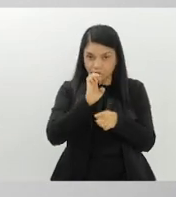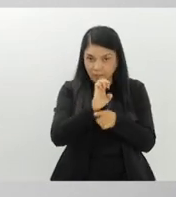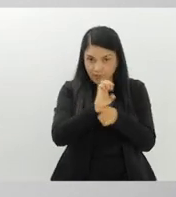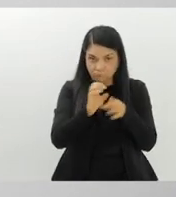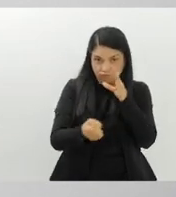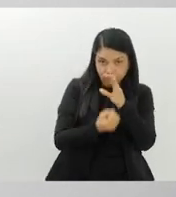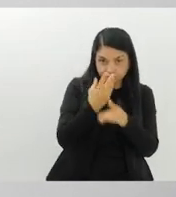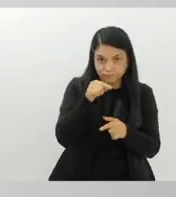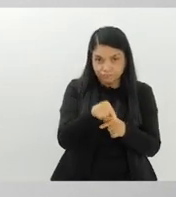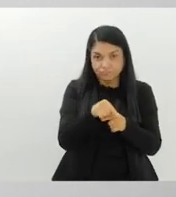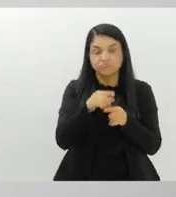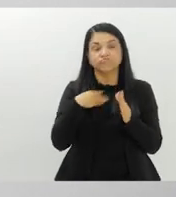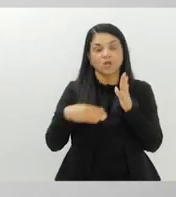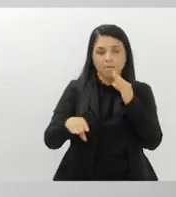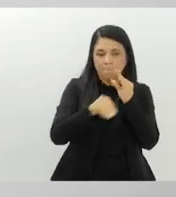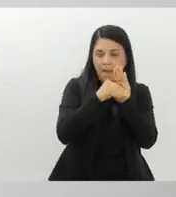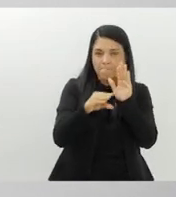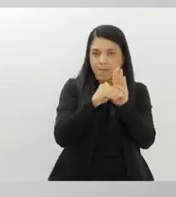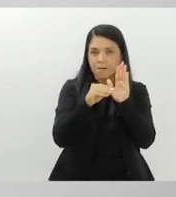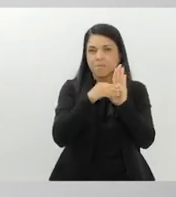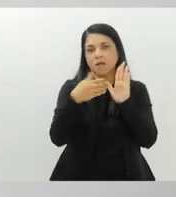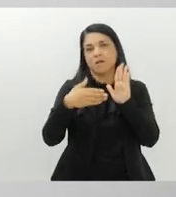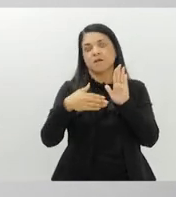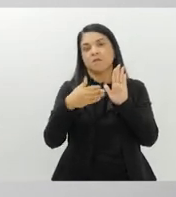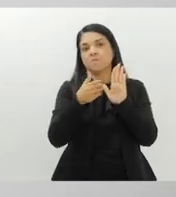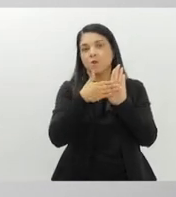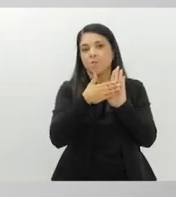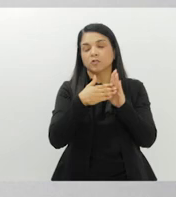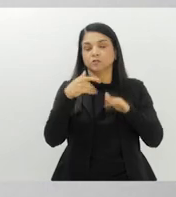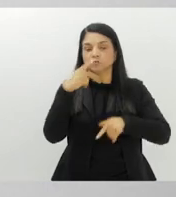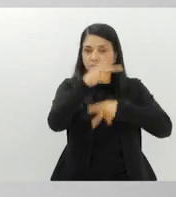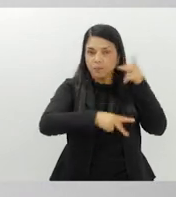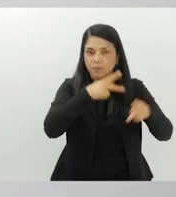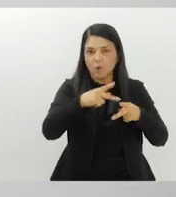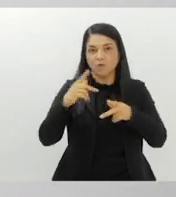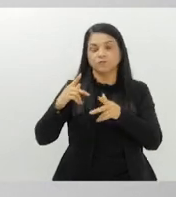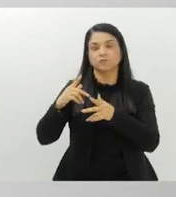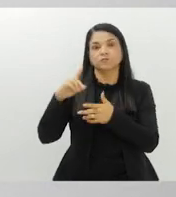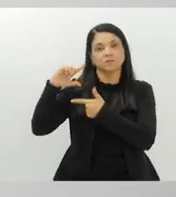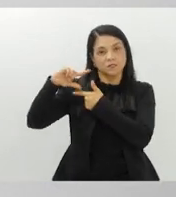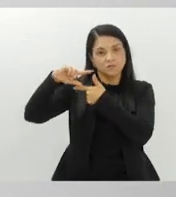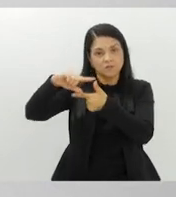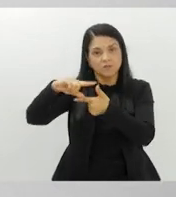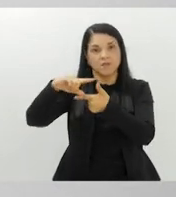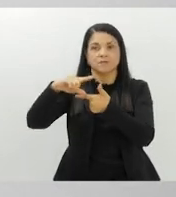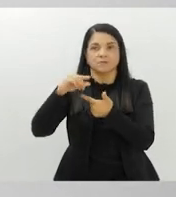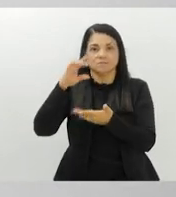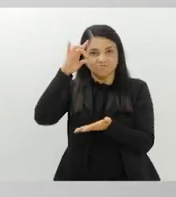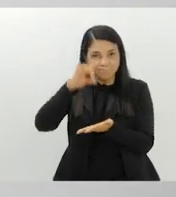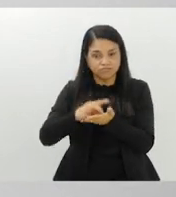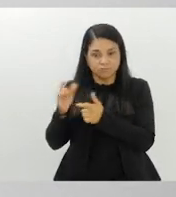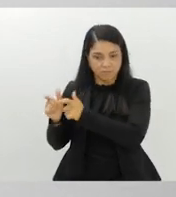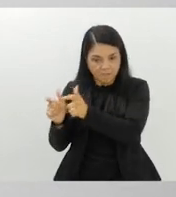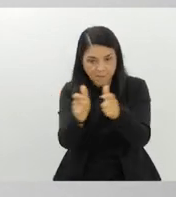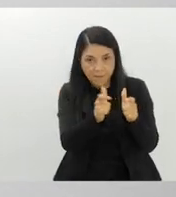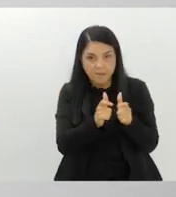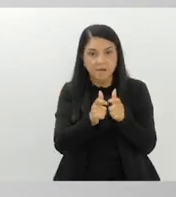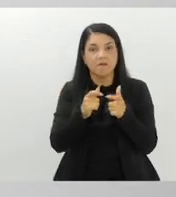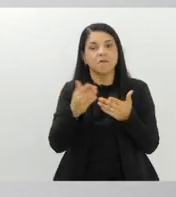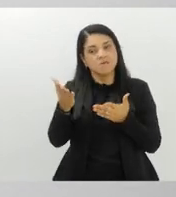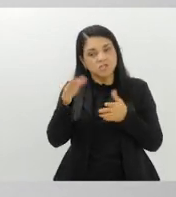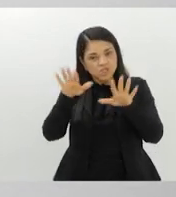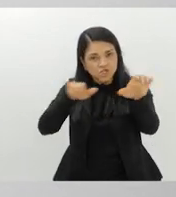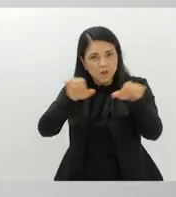as questões dos povos tradicionais, povos originários. Mas a gente pode estar trazendo vocês para esse debate junto